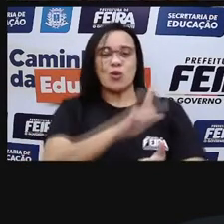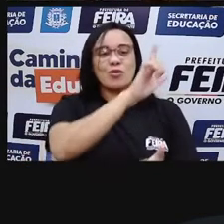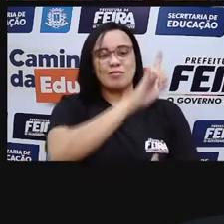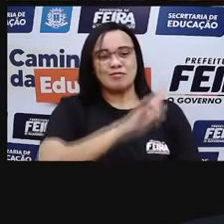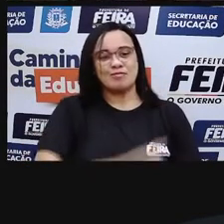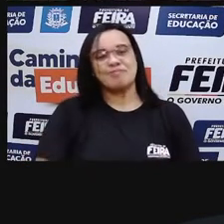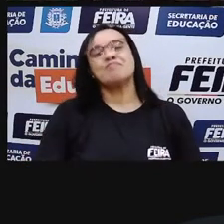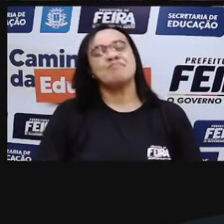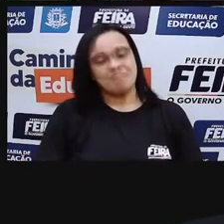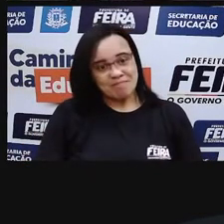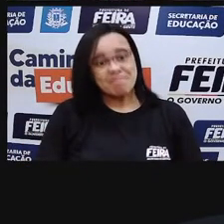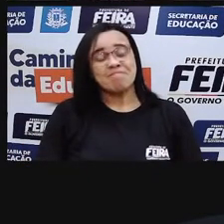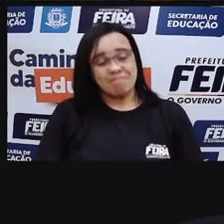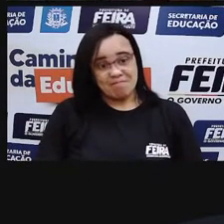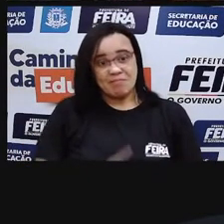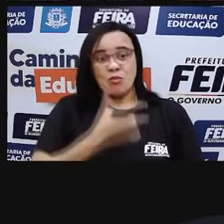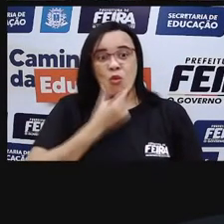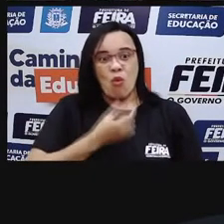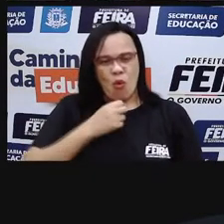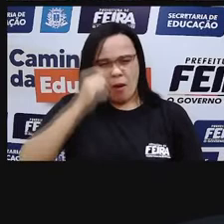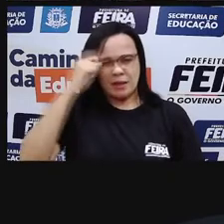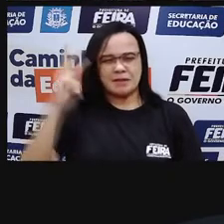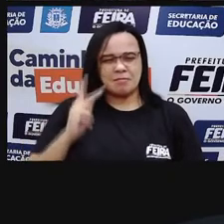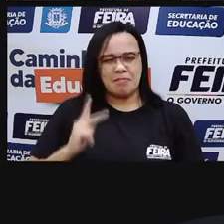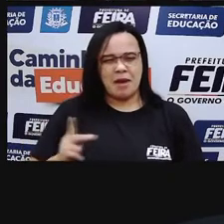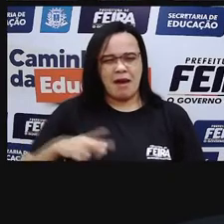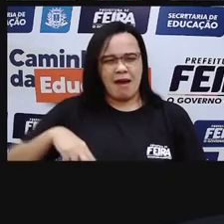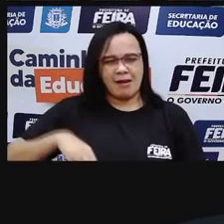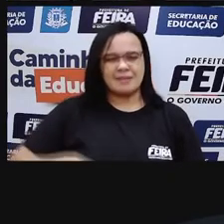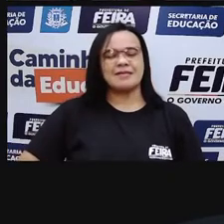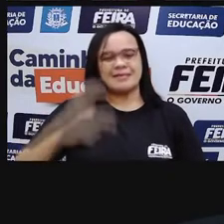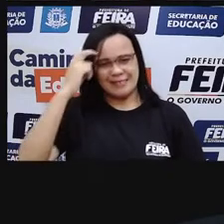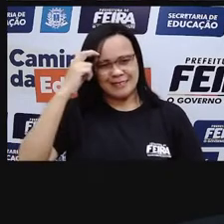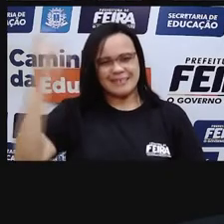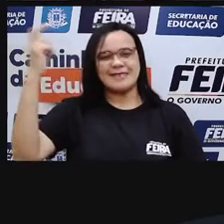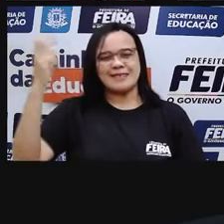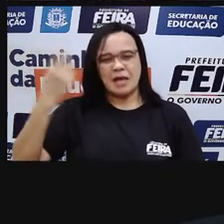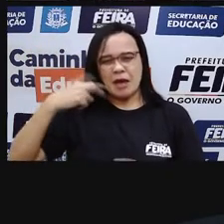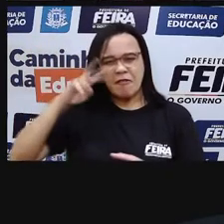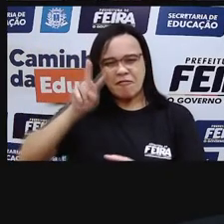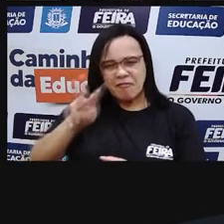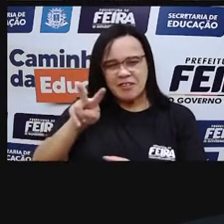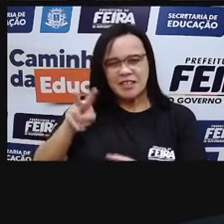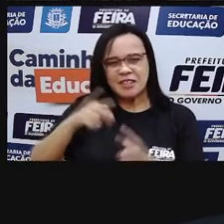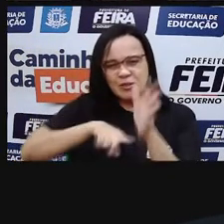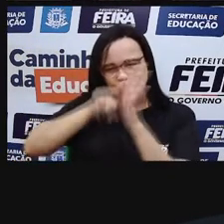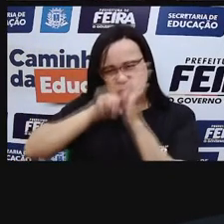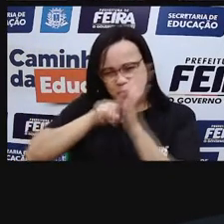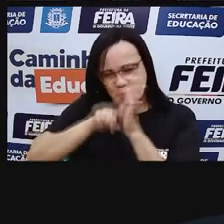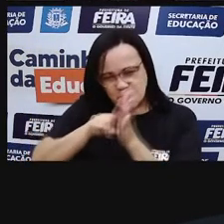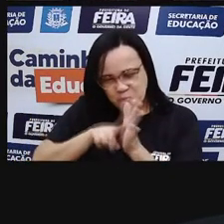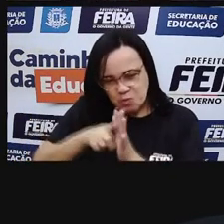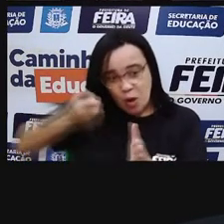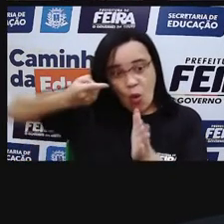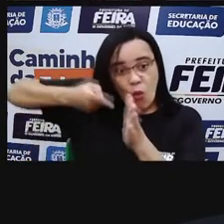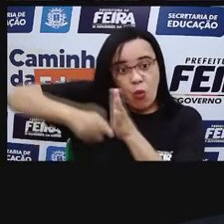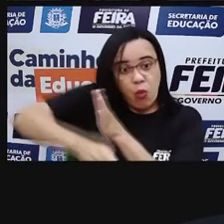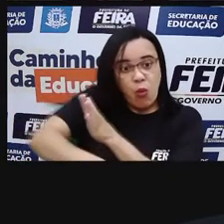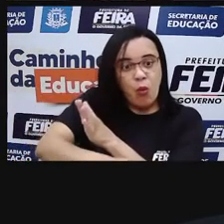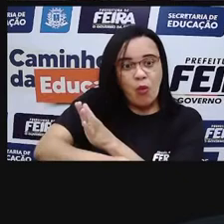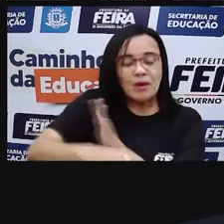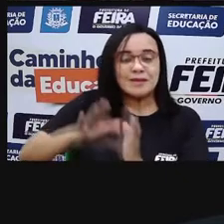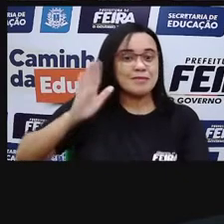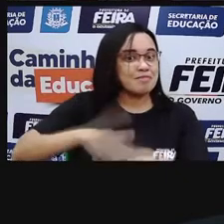cientista esperto, com um olhar experiente, viu, nossa, isso daqui tem alguma coisa que dá para estudar mais, que dá para se questionar mais.